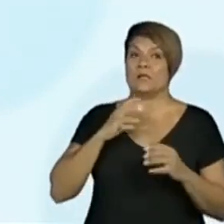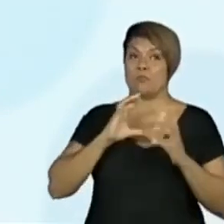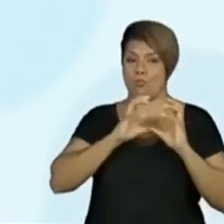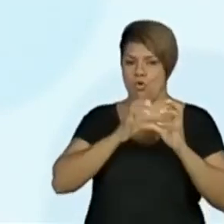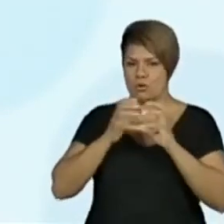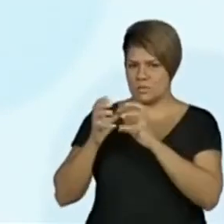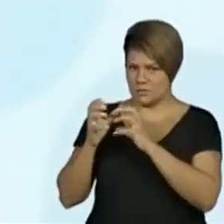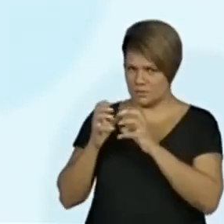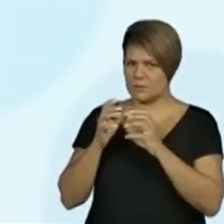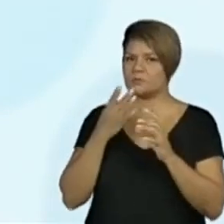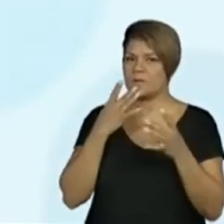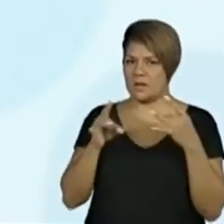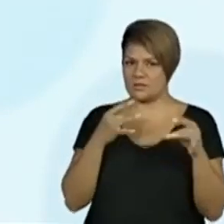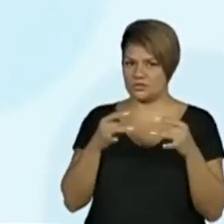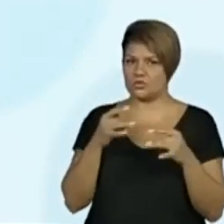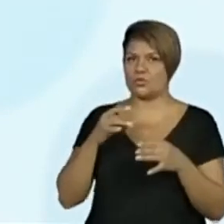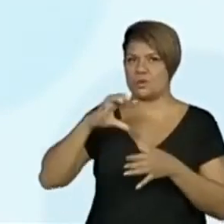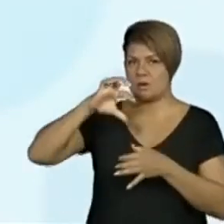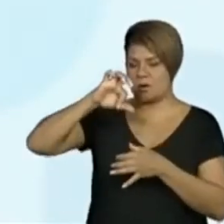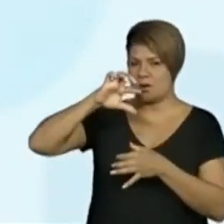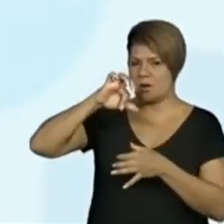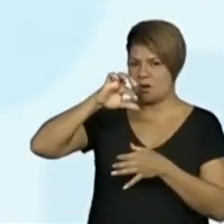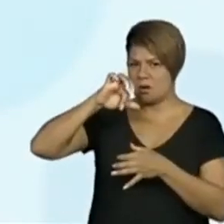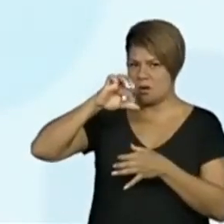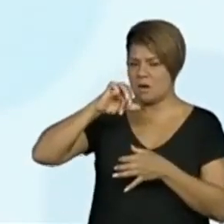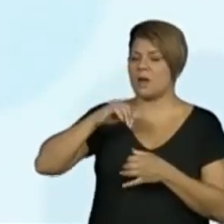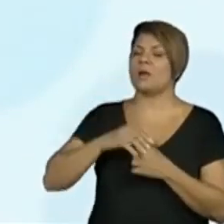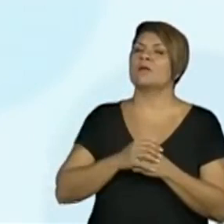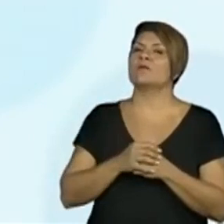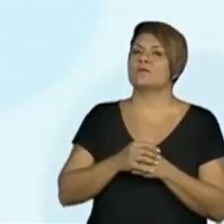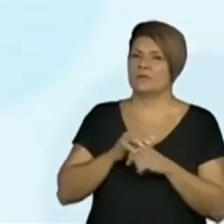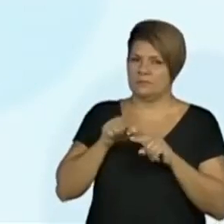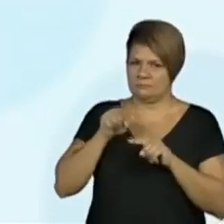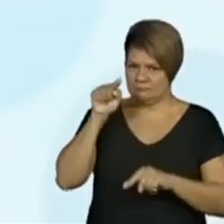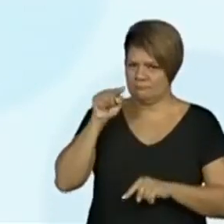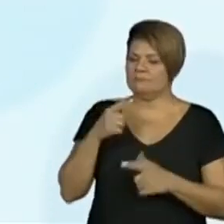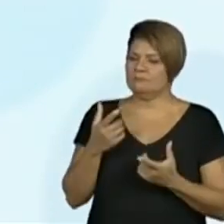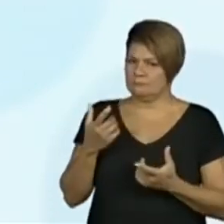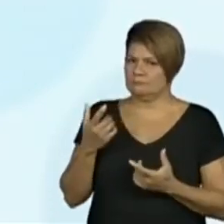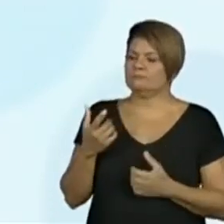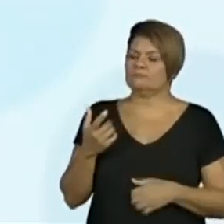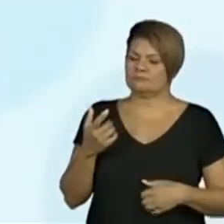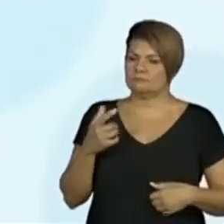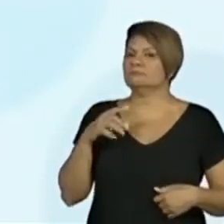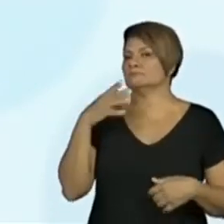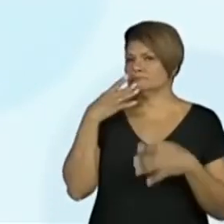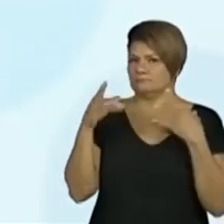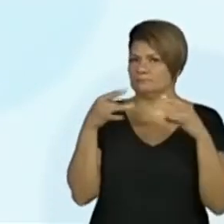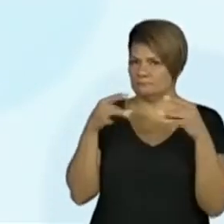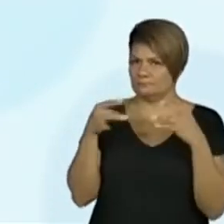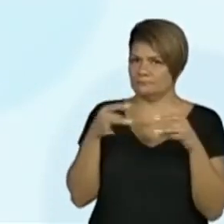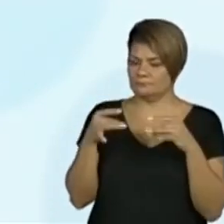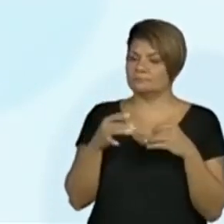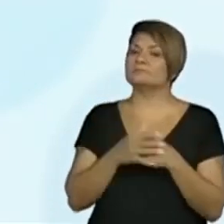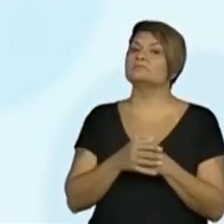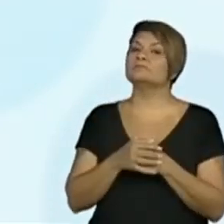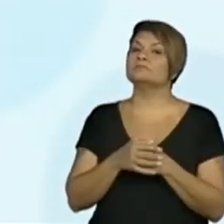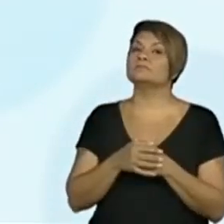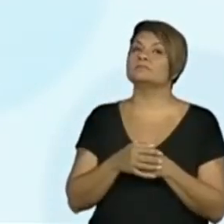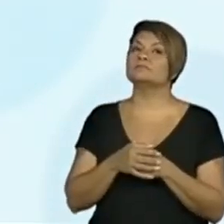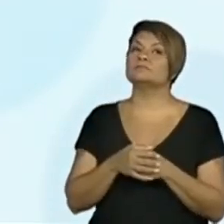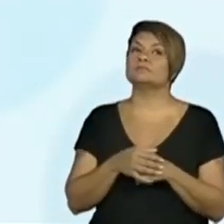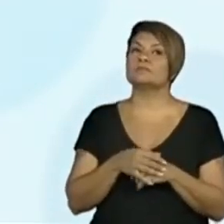de plástico existem a garrafinha de plástico que a gente também vai falar um pouquinho disso daqui a